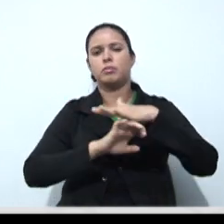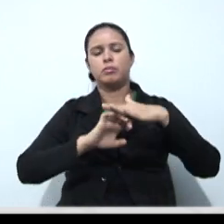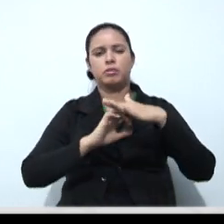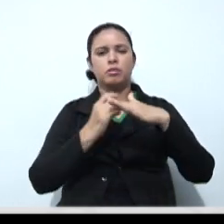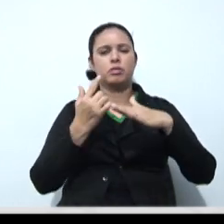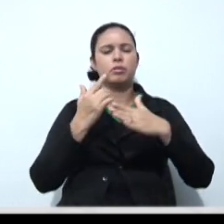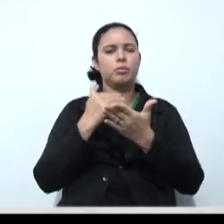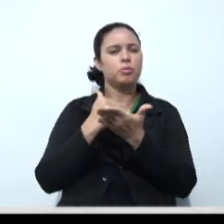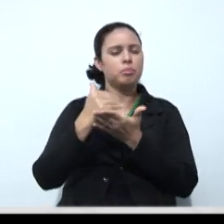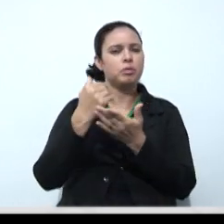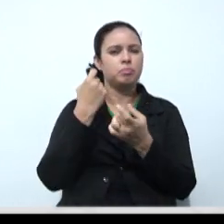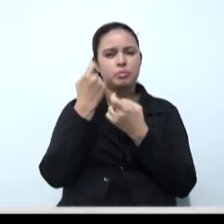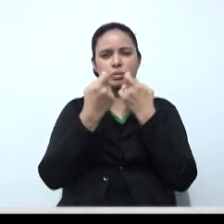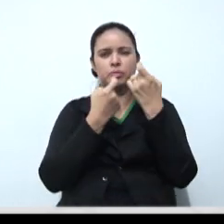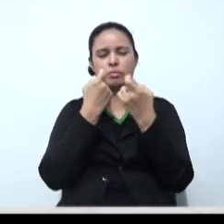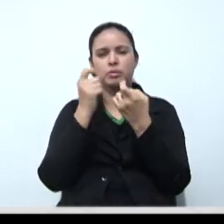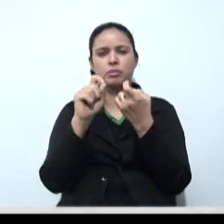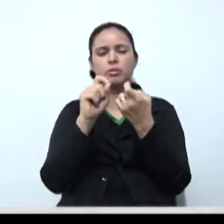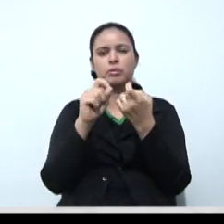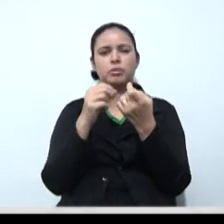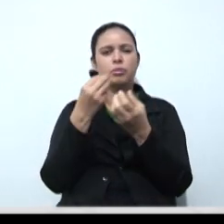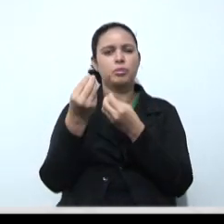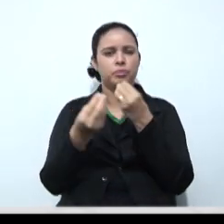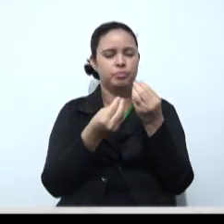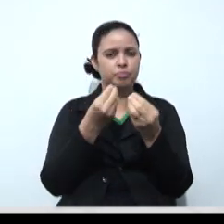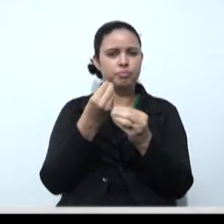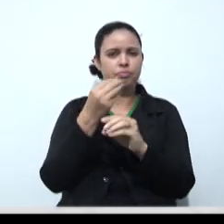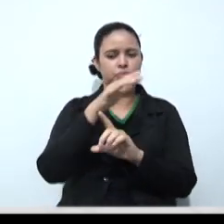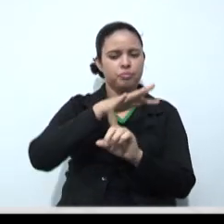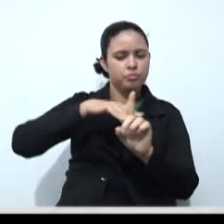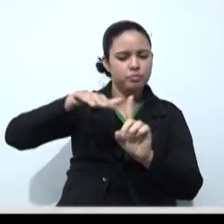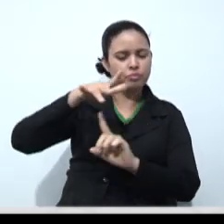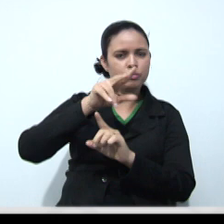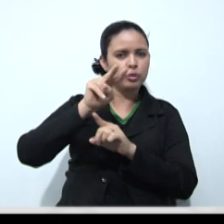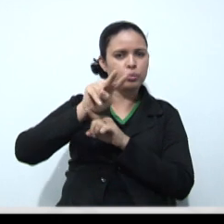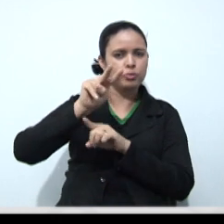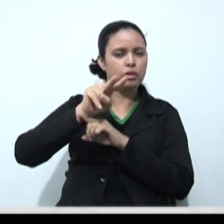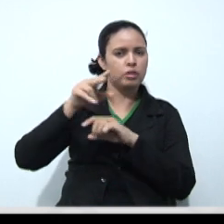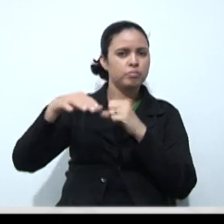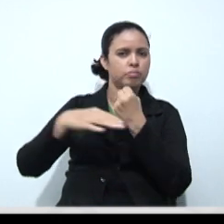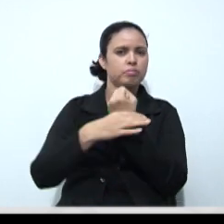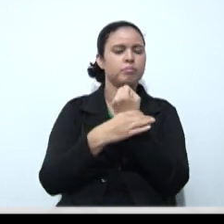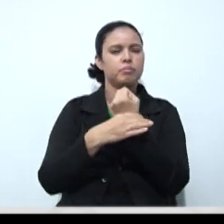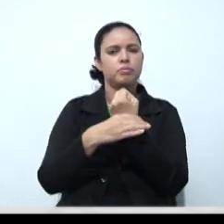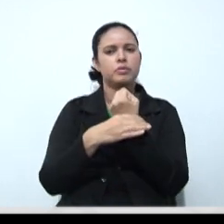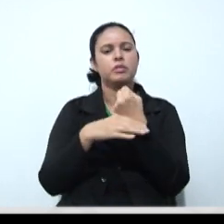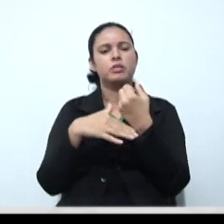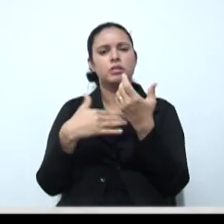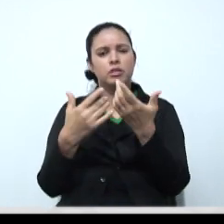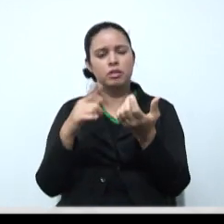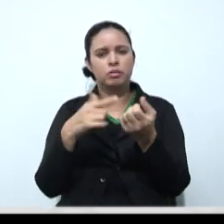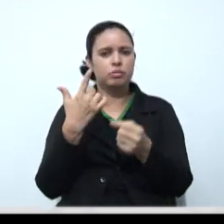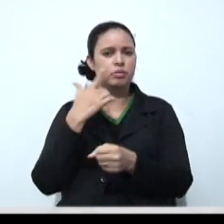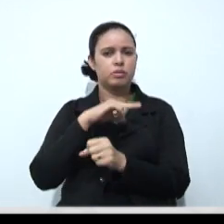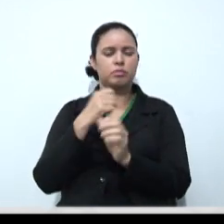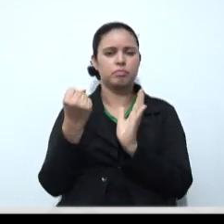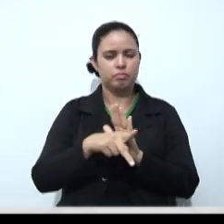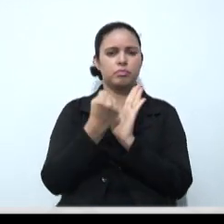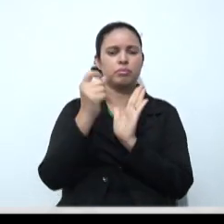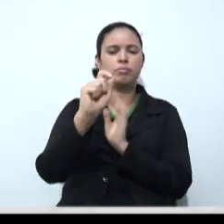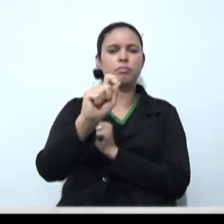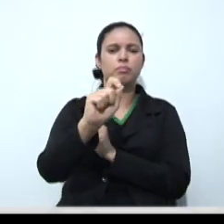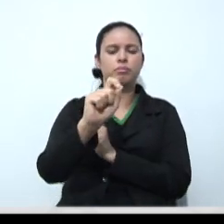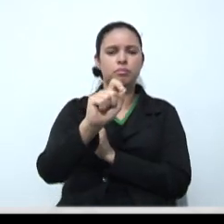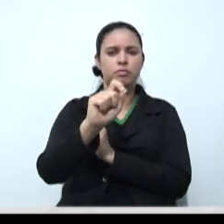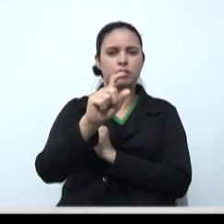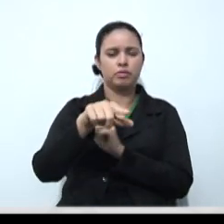grande preocupação em agir de forma correta no âmbito da preservação do meio ambiente, a fim de serem reconhecidas por realizarem